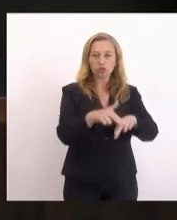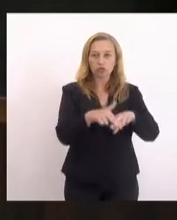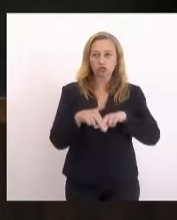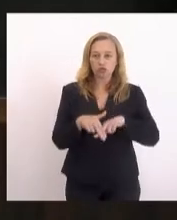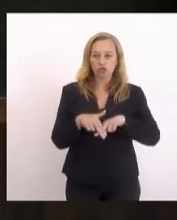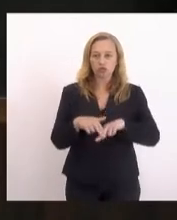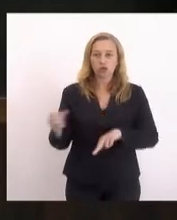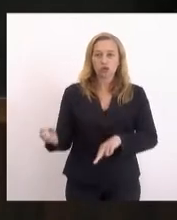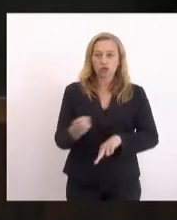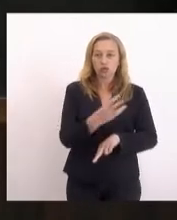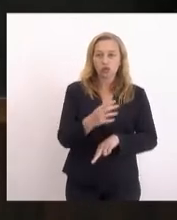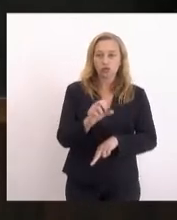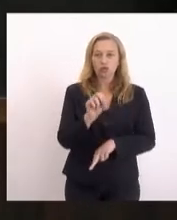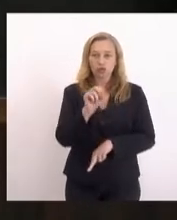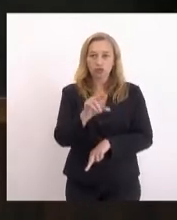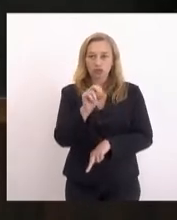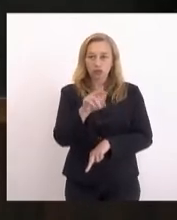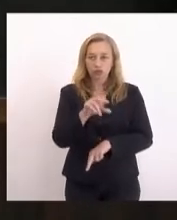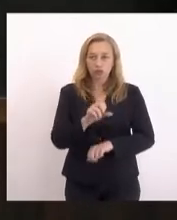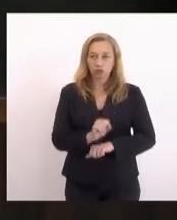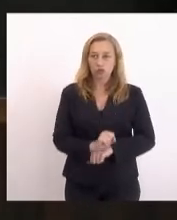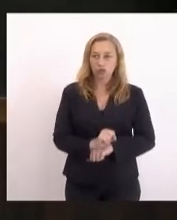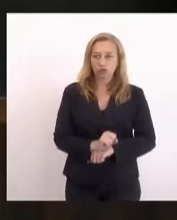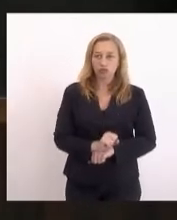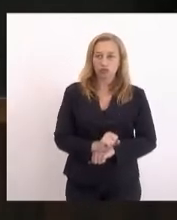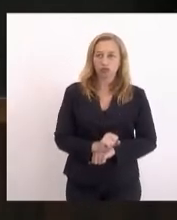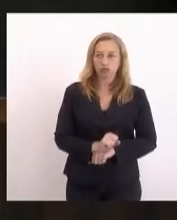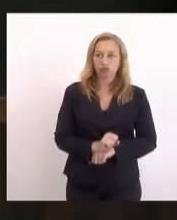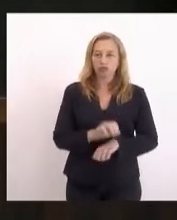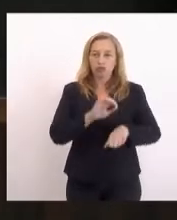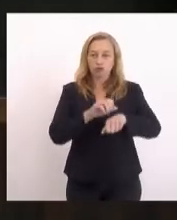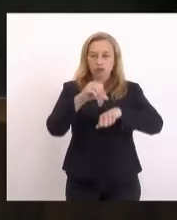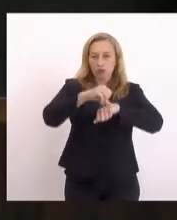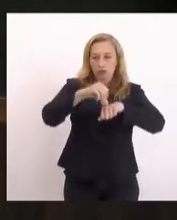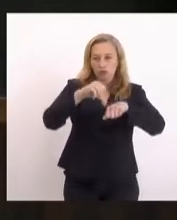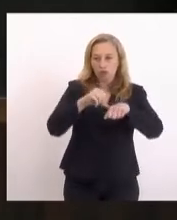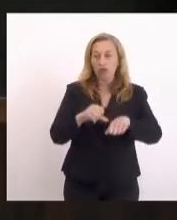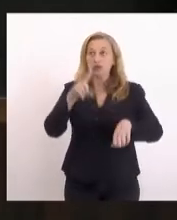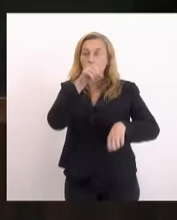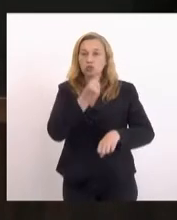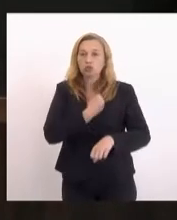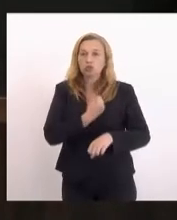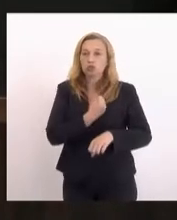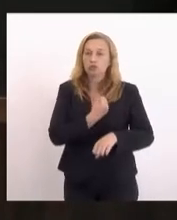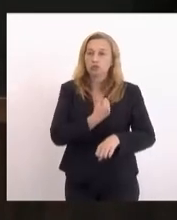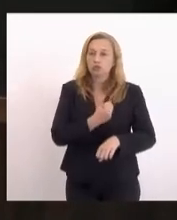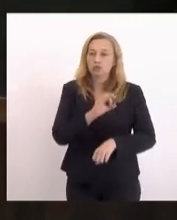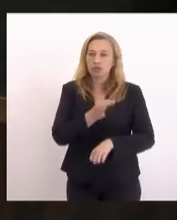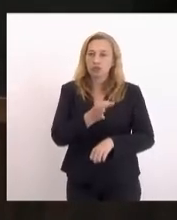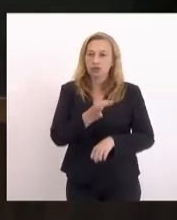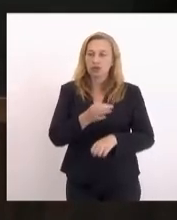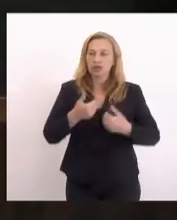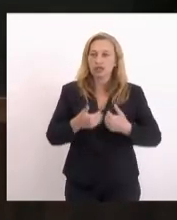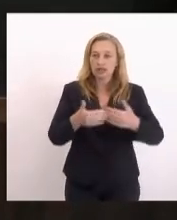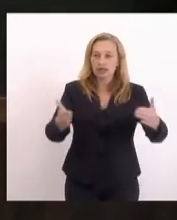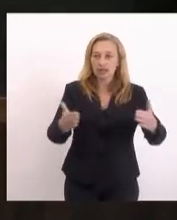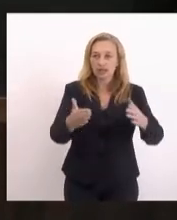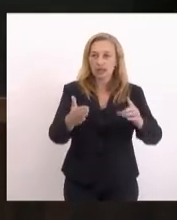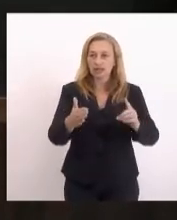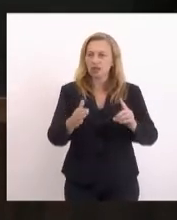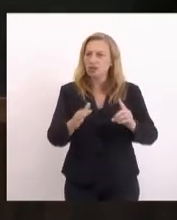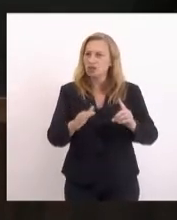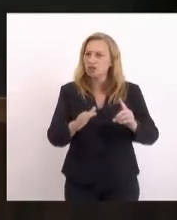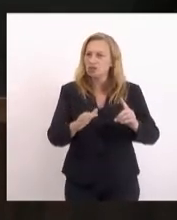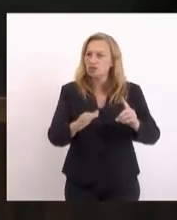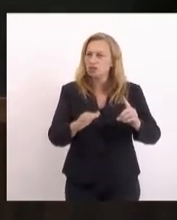nova variante Ômicron. Havendo número legal, está aberta a sessão solene de instalação